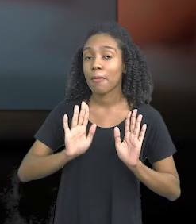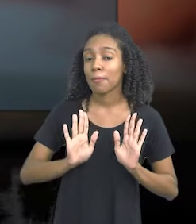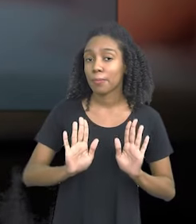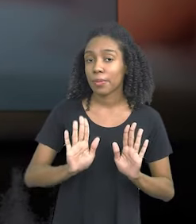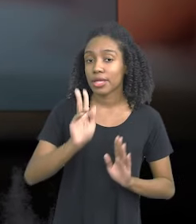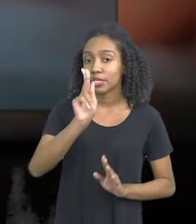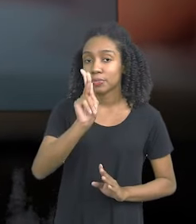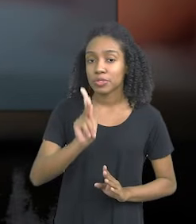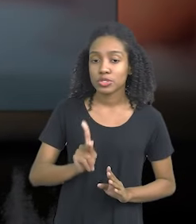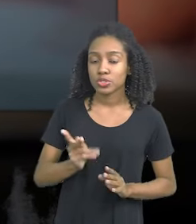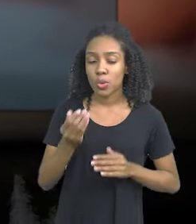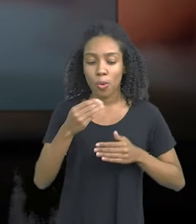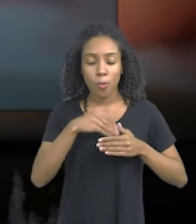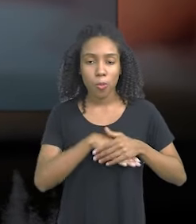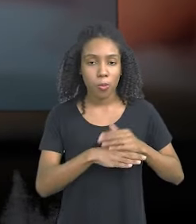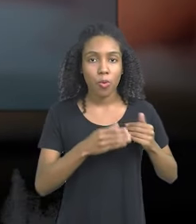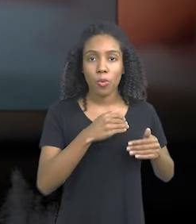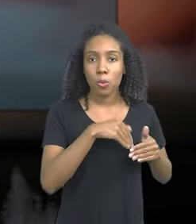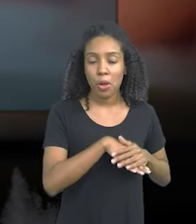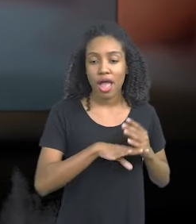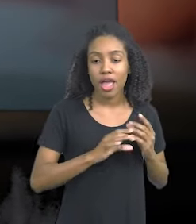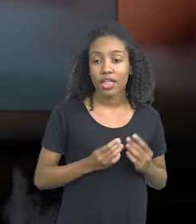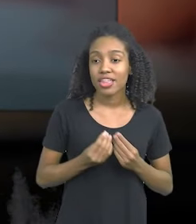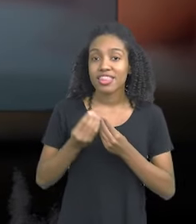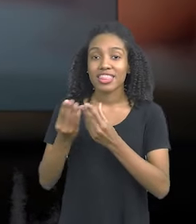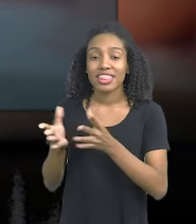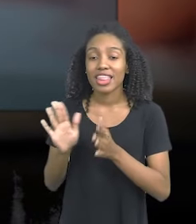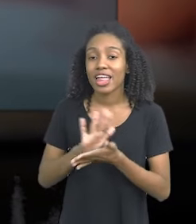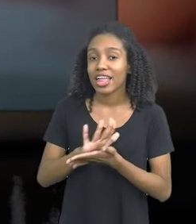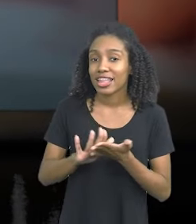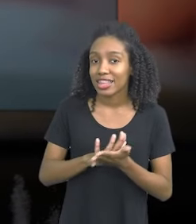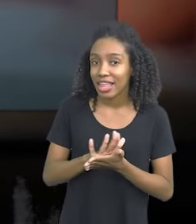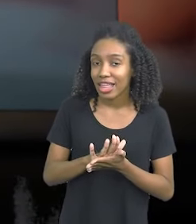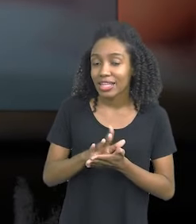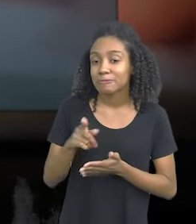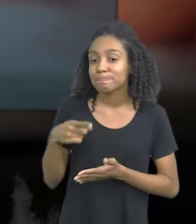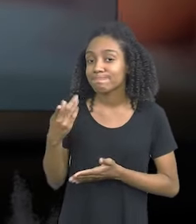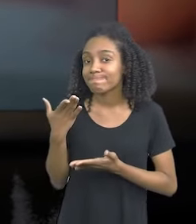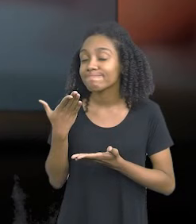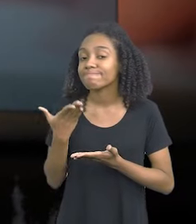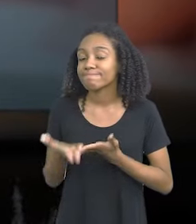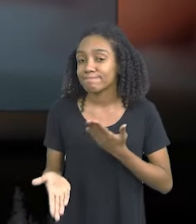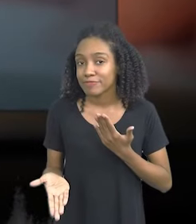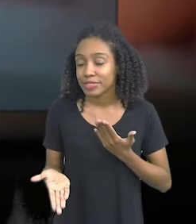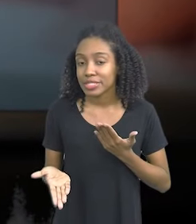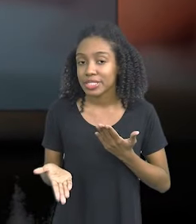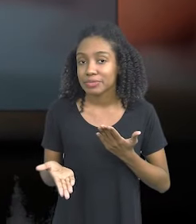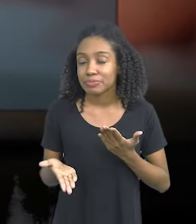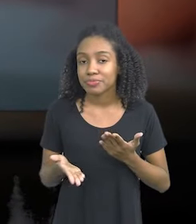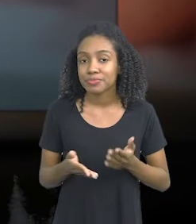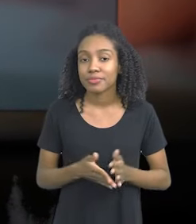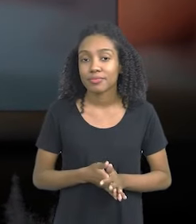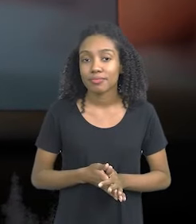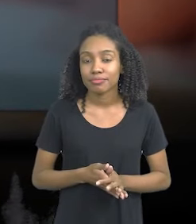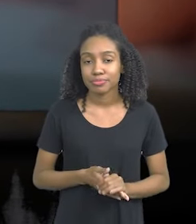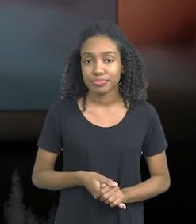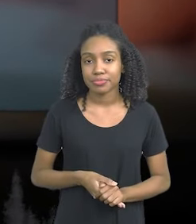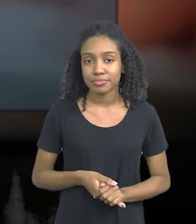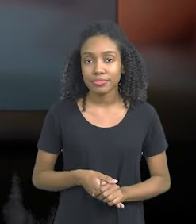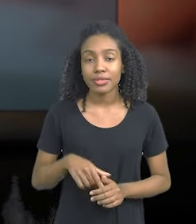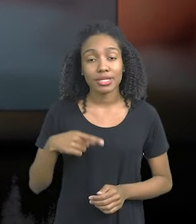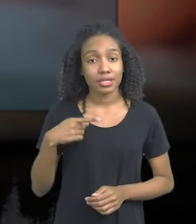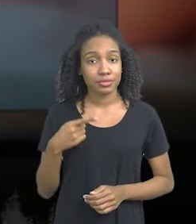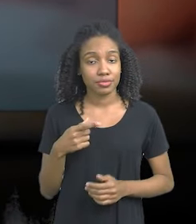é justo, ser-lhe-á em pura perda. E numa linguagem mais atualizada de hoje, há quem